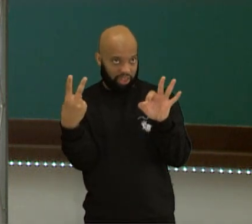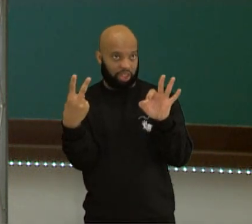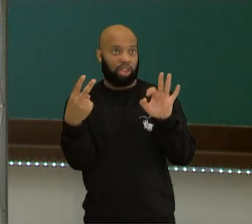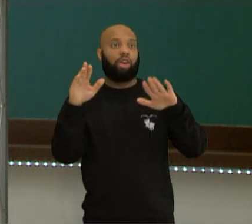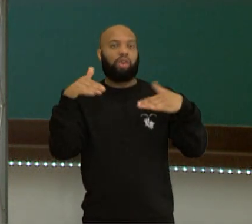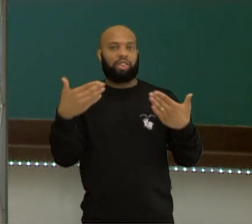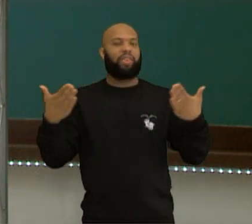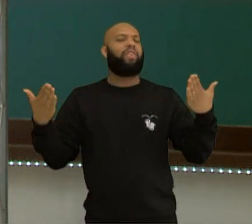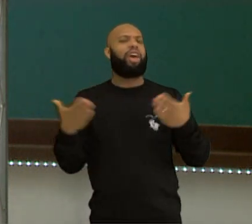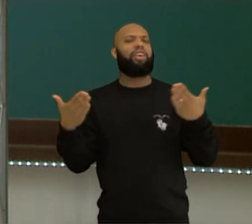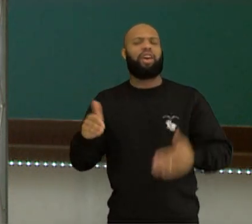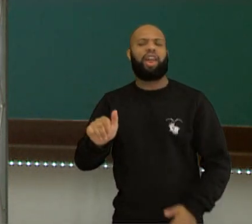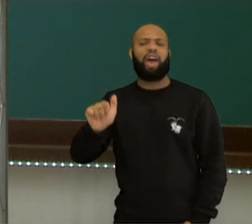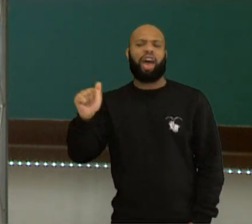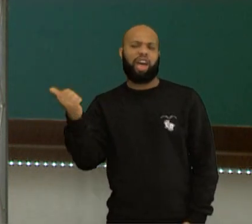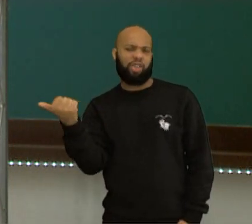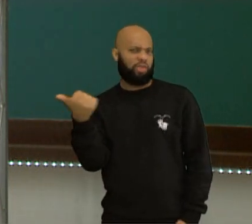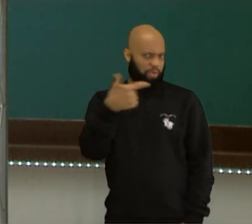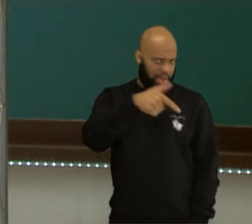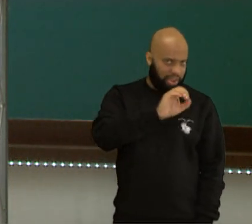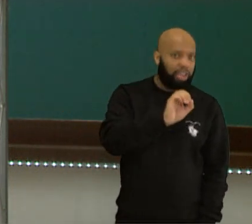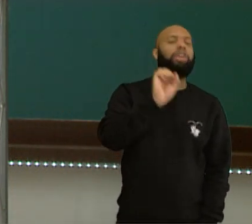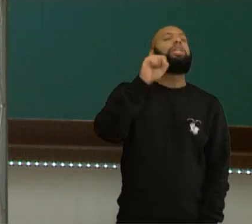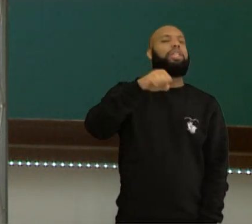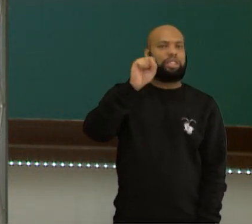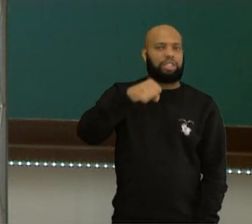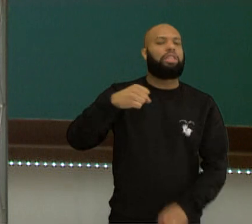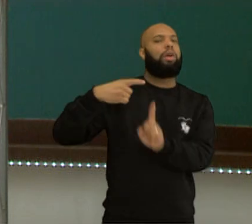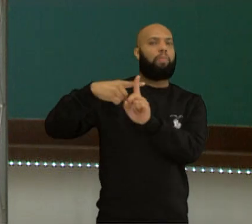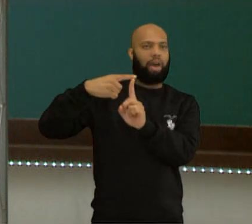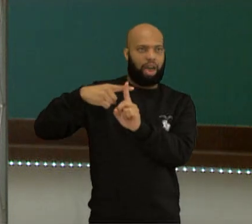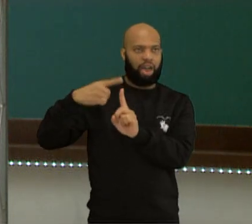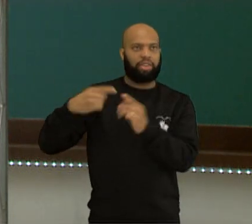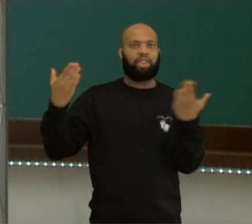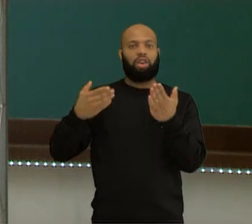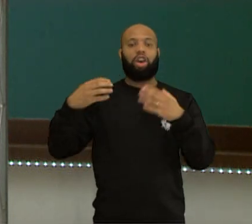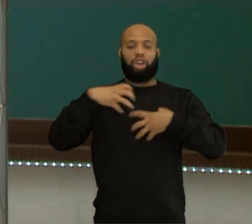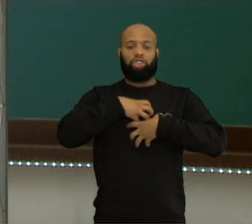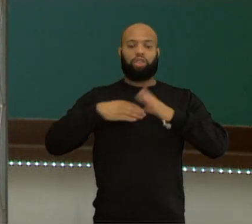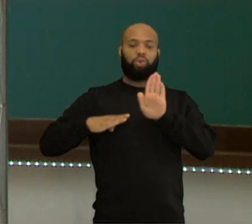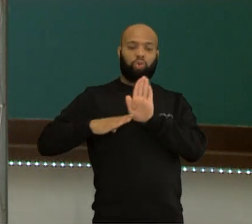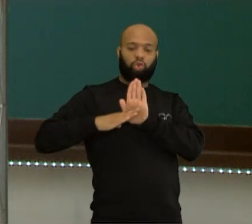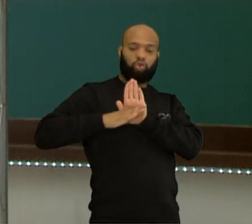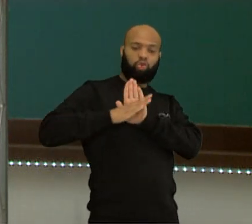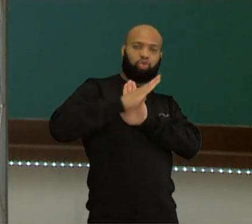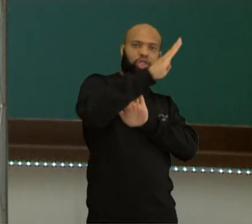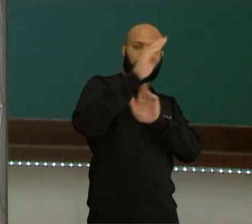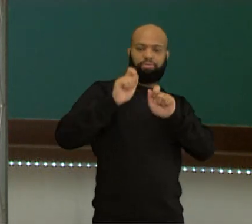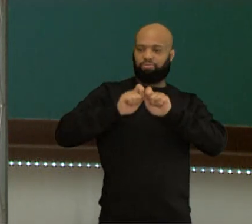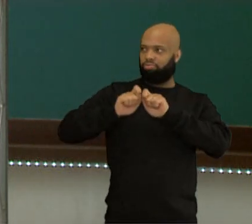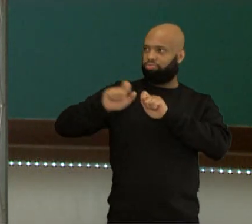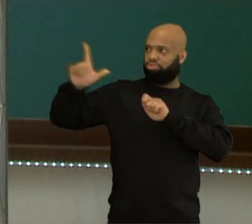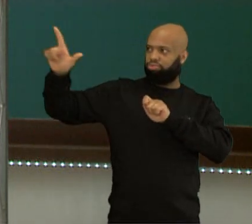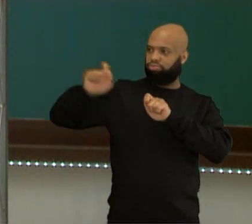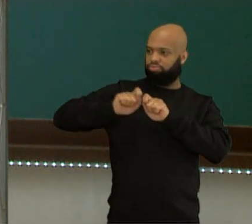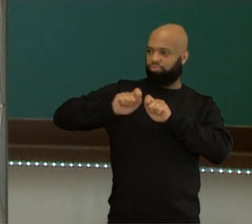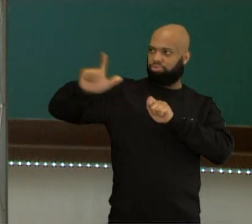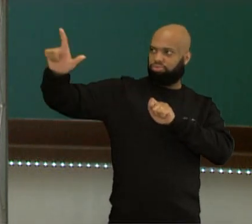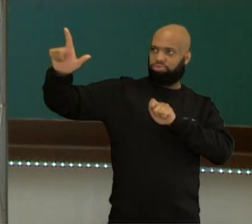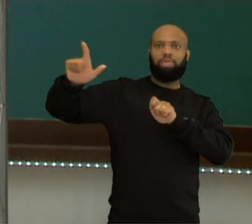maior ou menor do que zero? É maior, né? Ele é positivo. Então, essa função vai ser crescente, vai